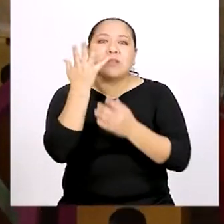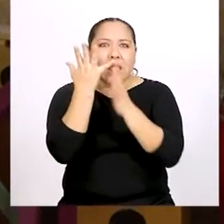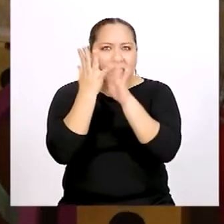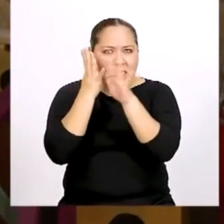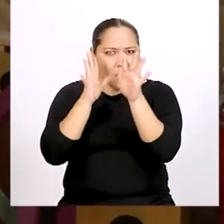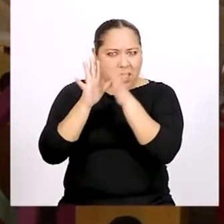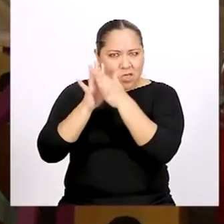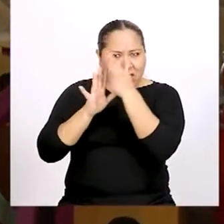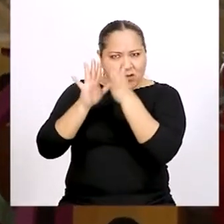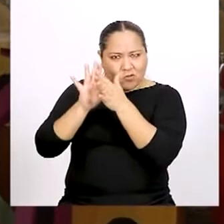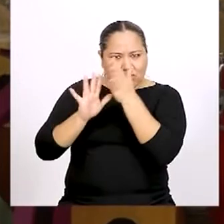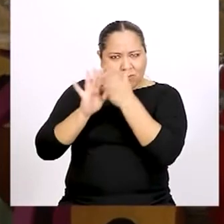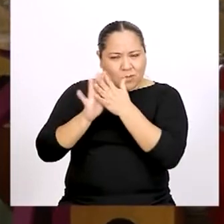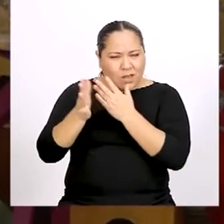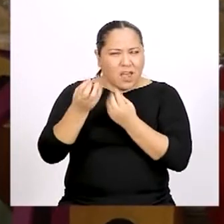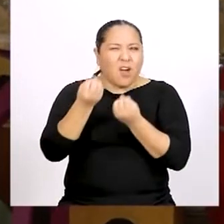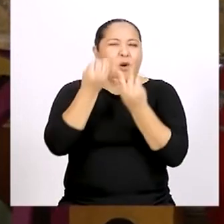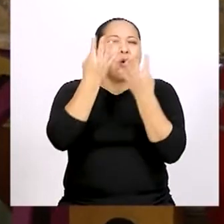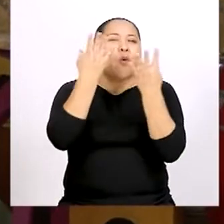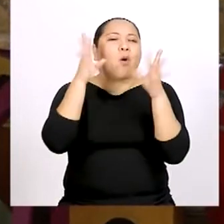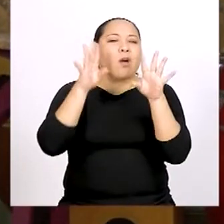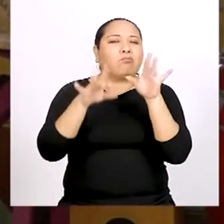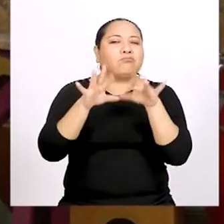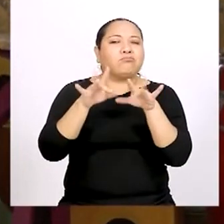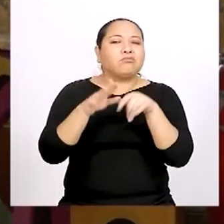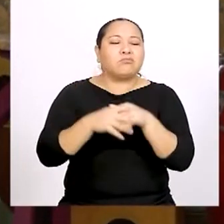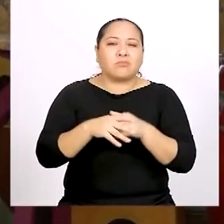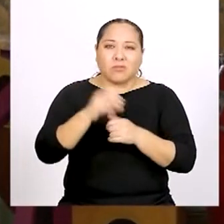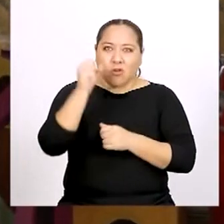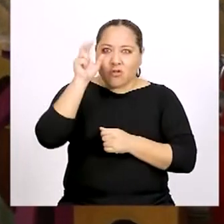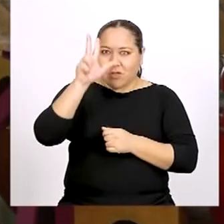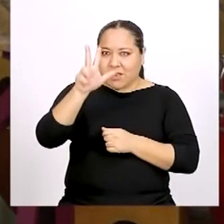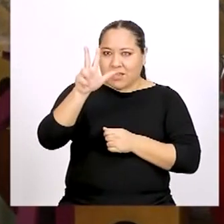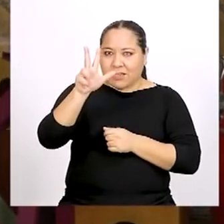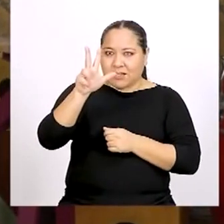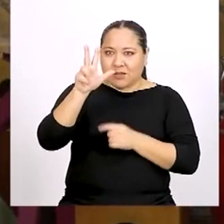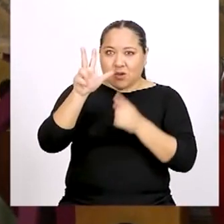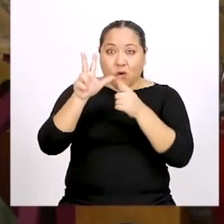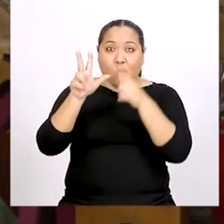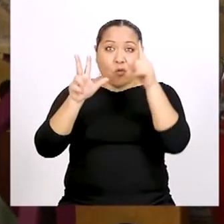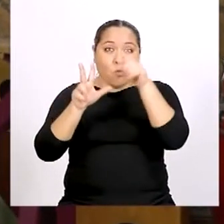para sentir el ritmo de la cantidad elegida. A ver, con